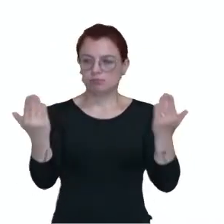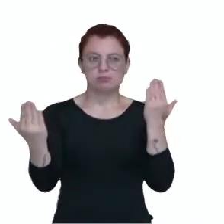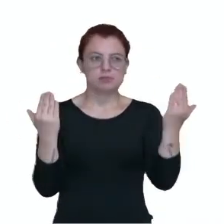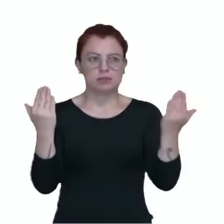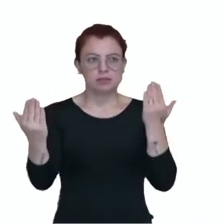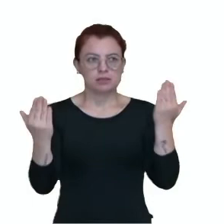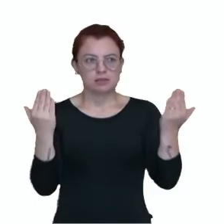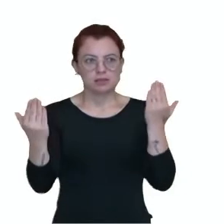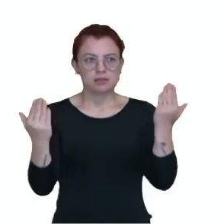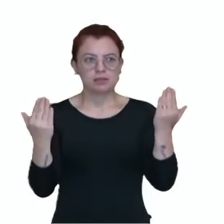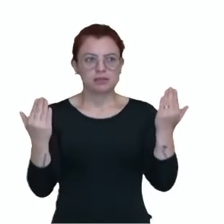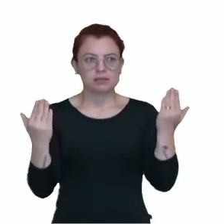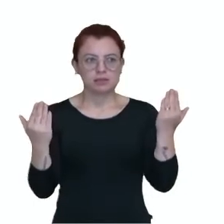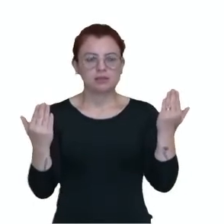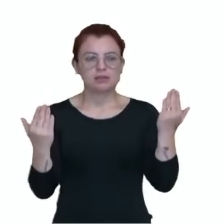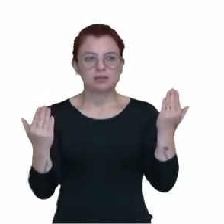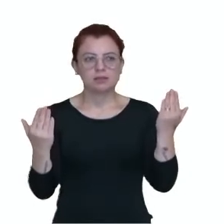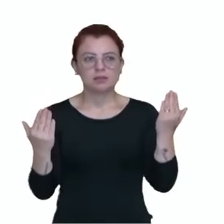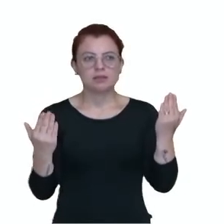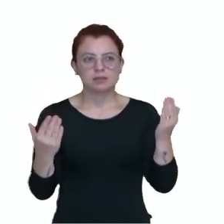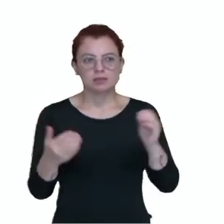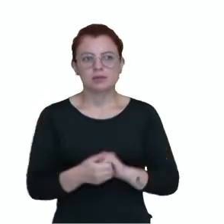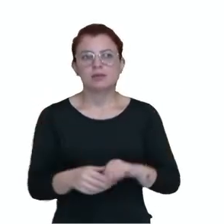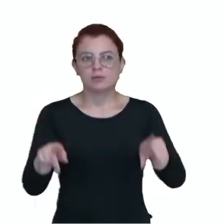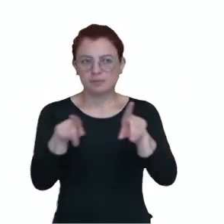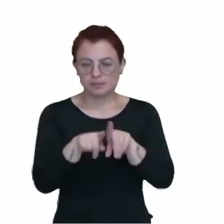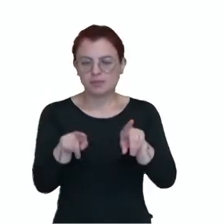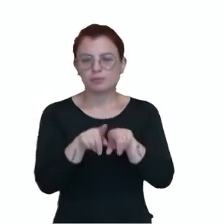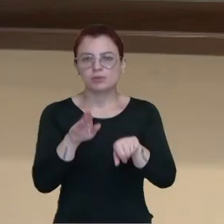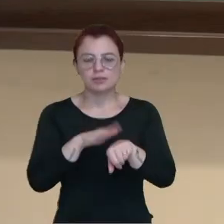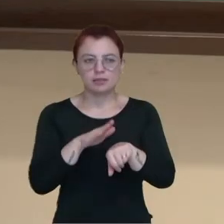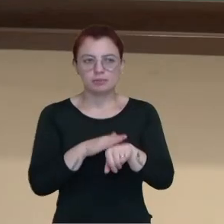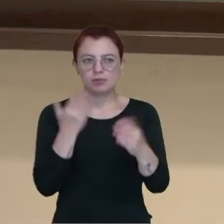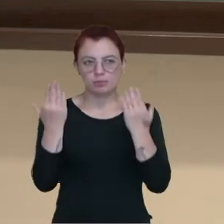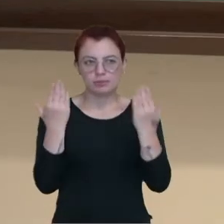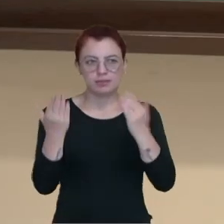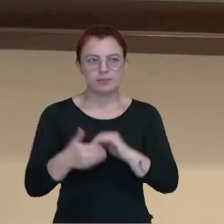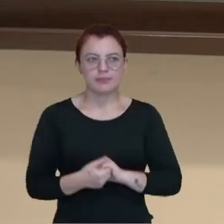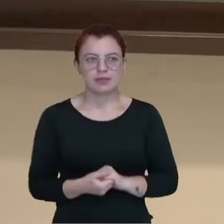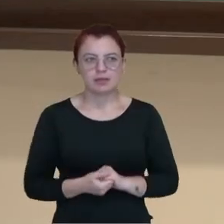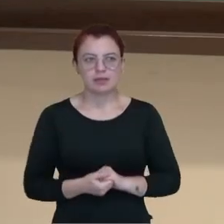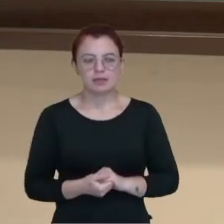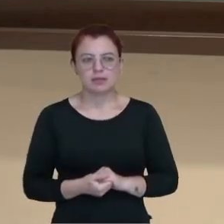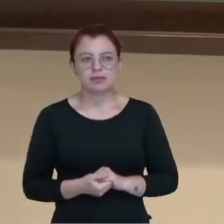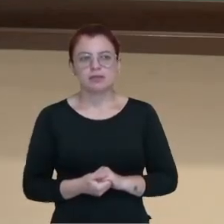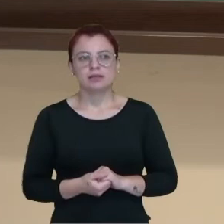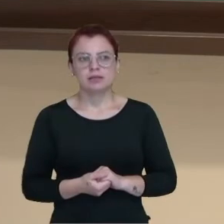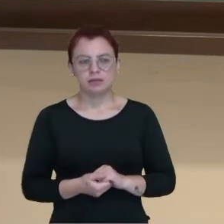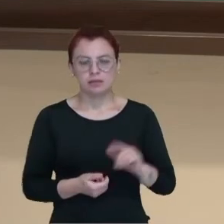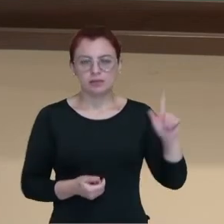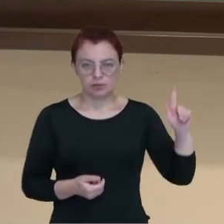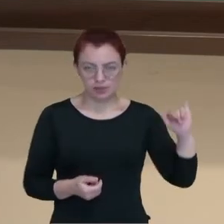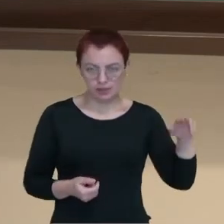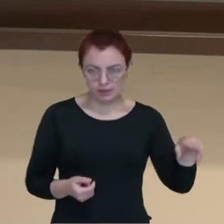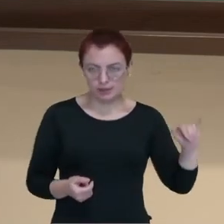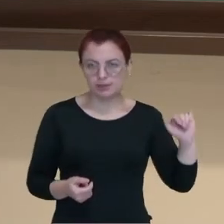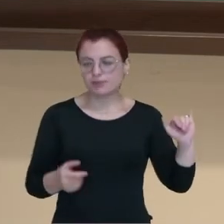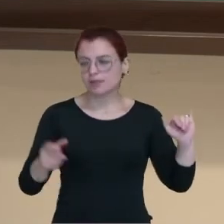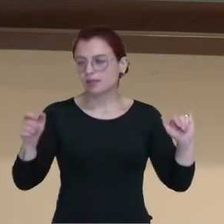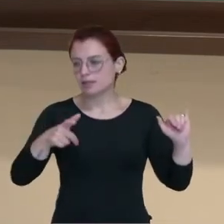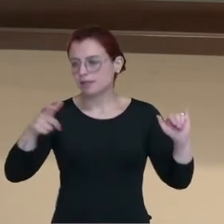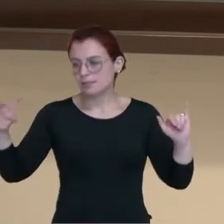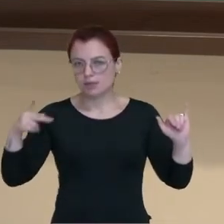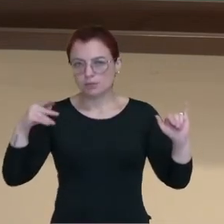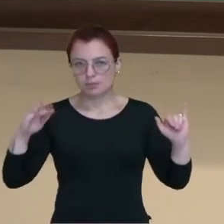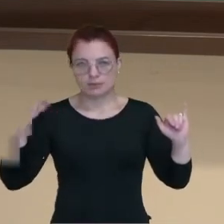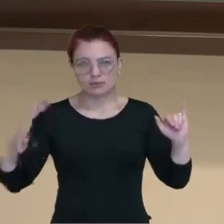vamos analisar dois indicadores sociais ao mesmo tempo e fazer a comparação, pessoal. Então, tem o Gini e tem o crescimento do